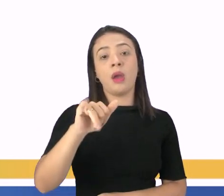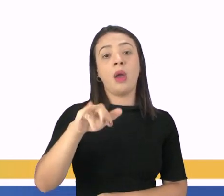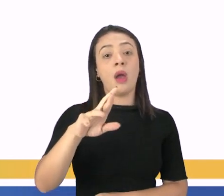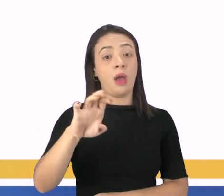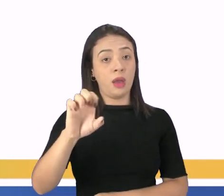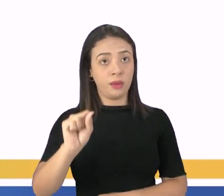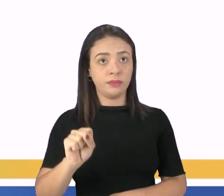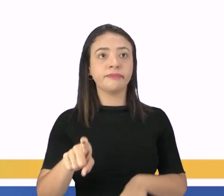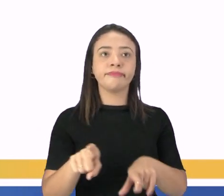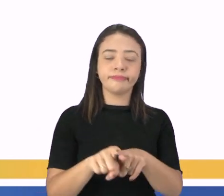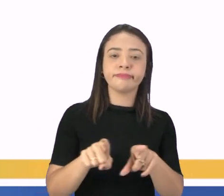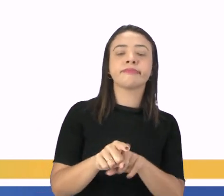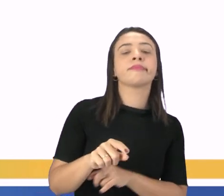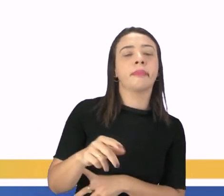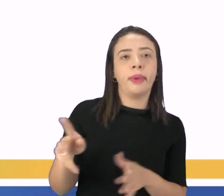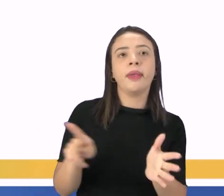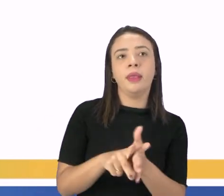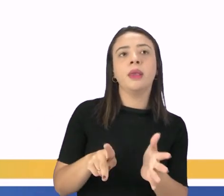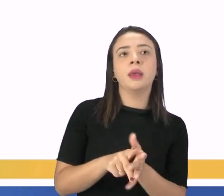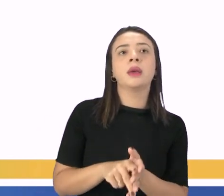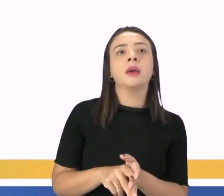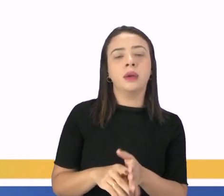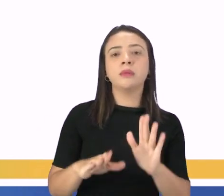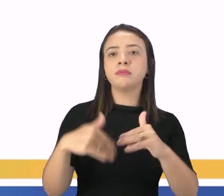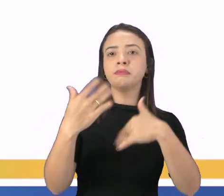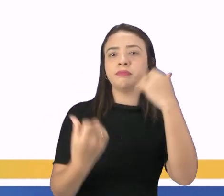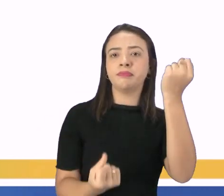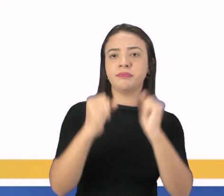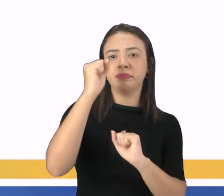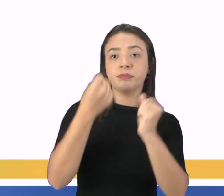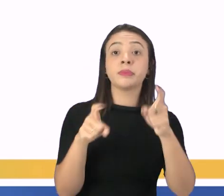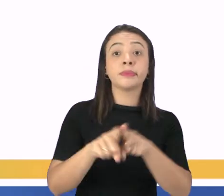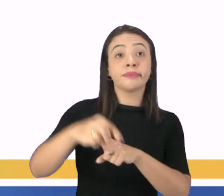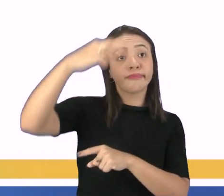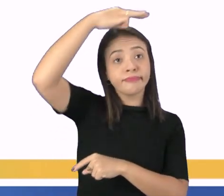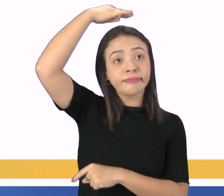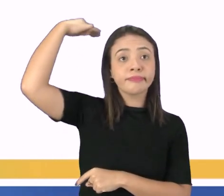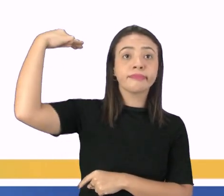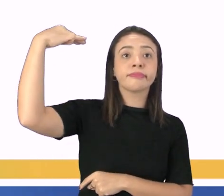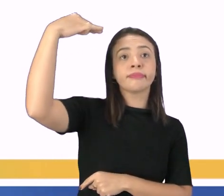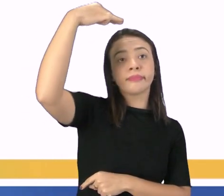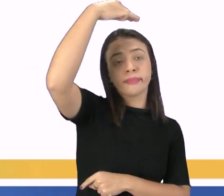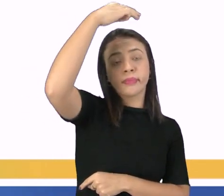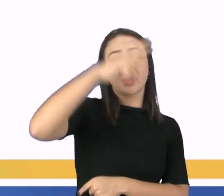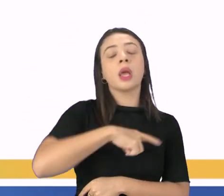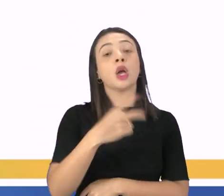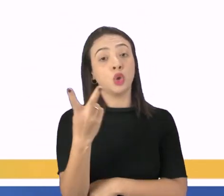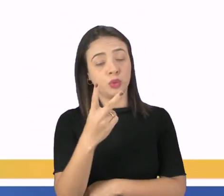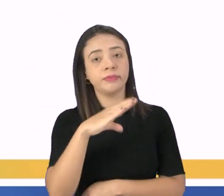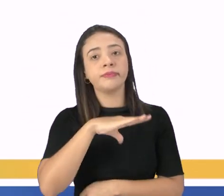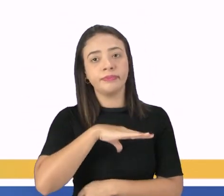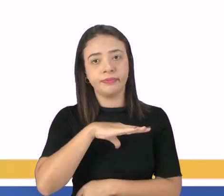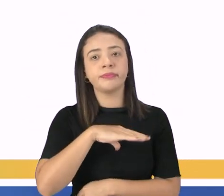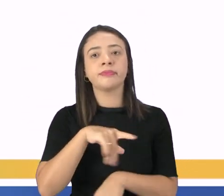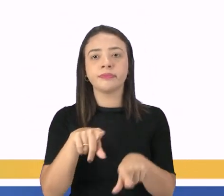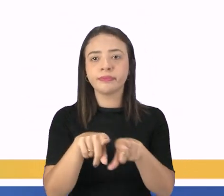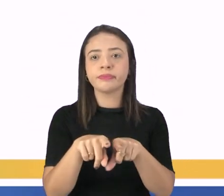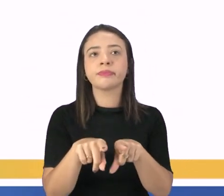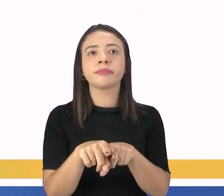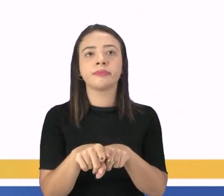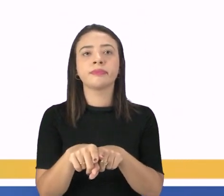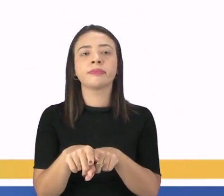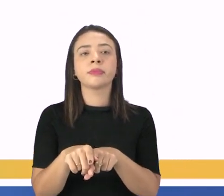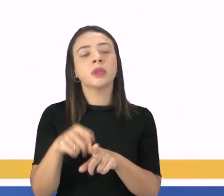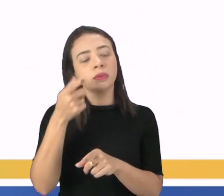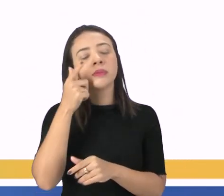também faz parte desse processo. Já no México, Guadalajara e Monterrey, esse foi o eixo